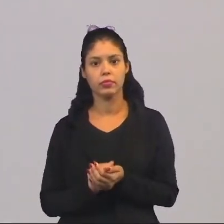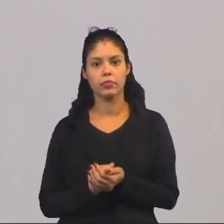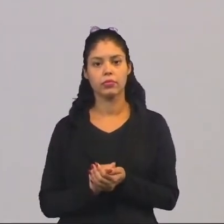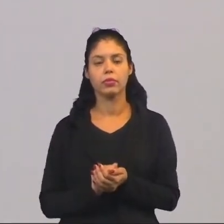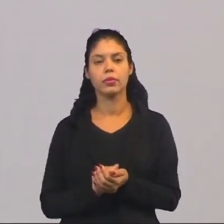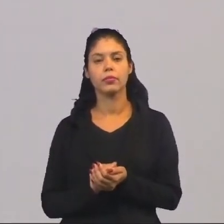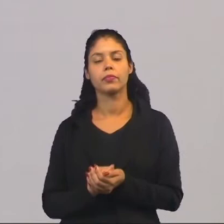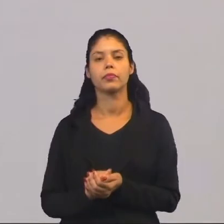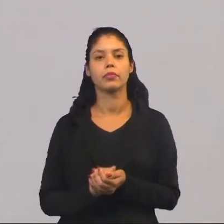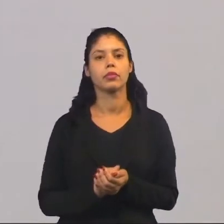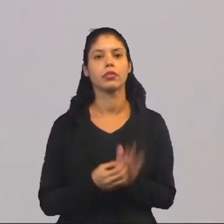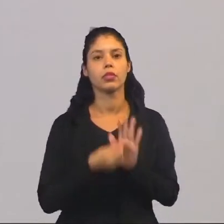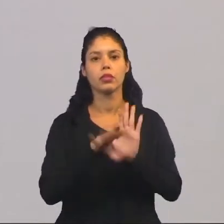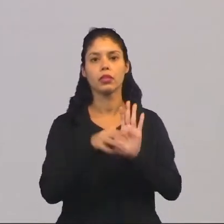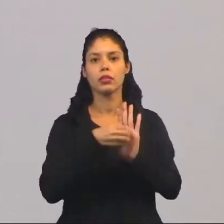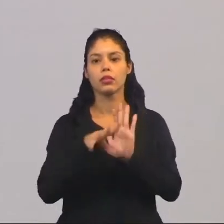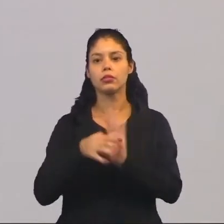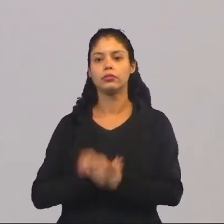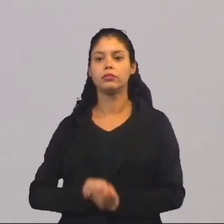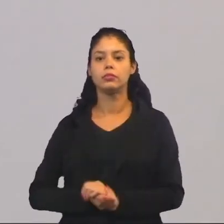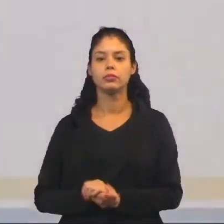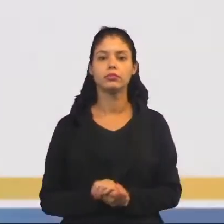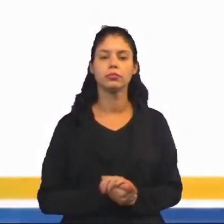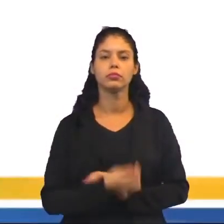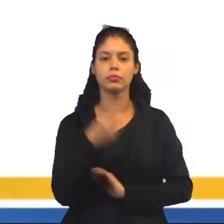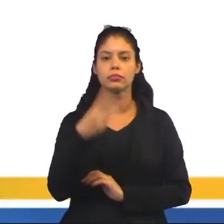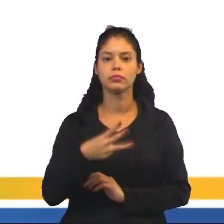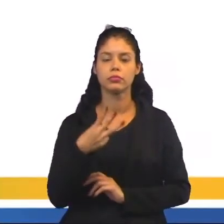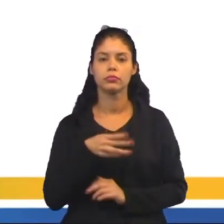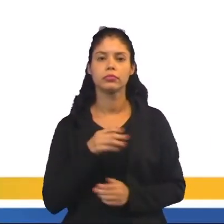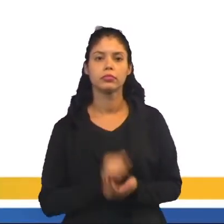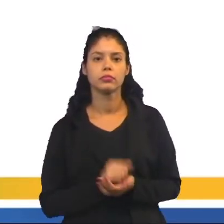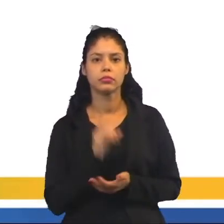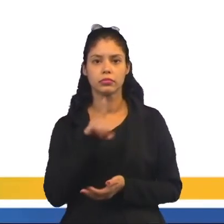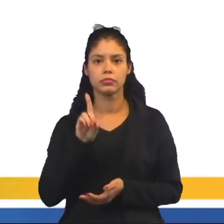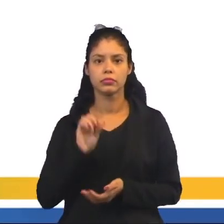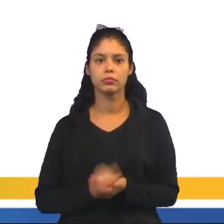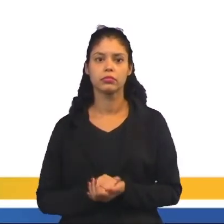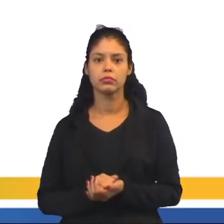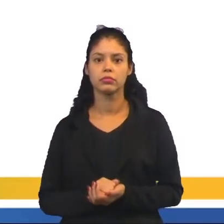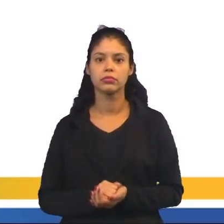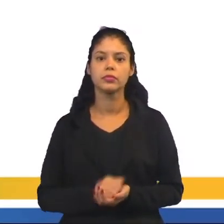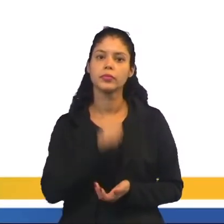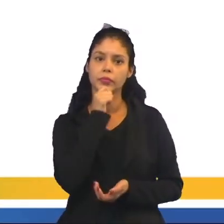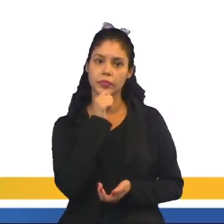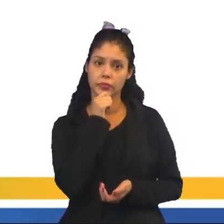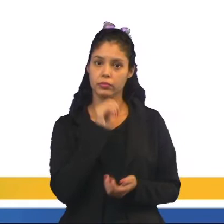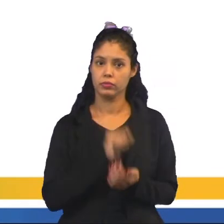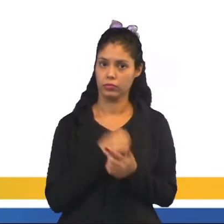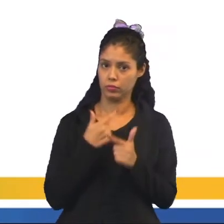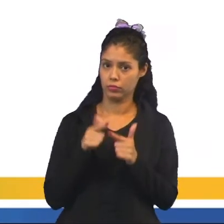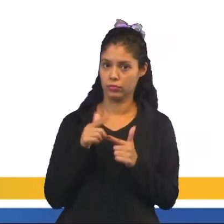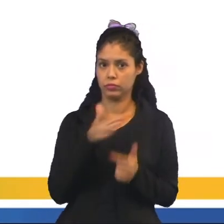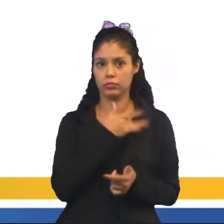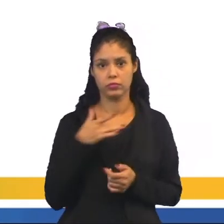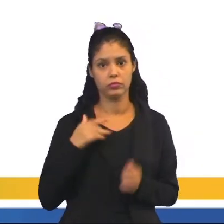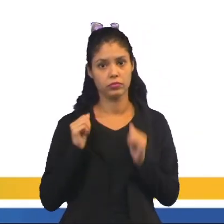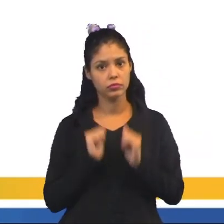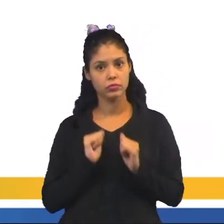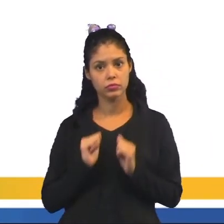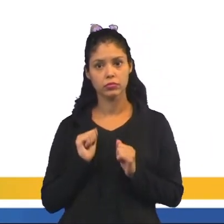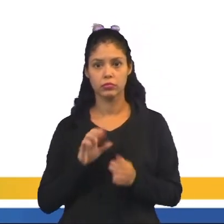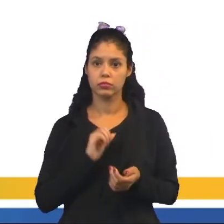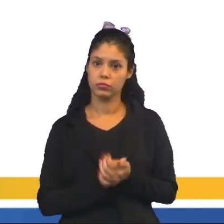feito virtualmente numa terceira dimensão. Muito bem, e aí, além disso, outros problemas de saúde